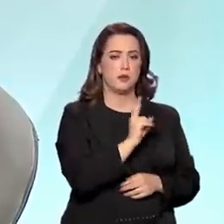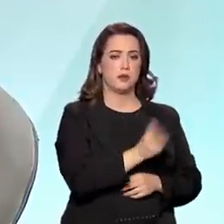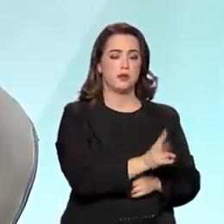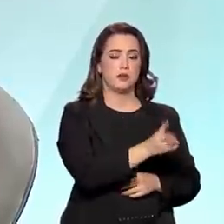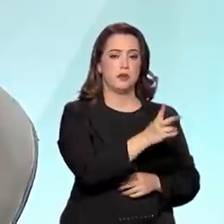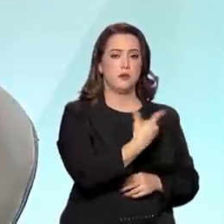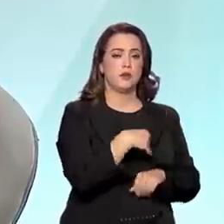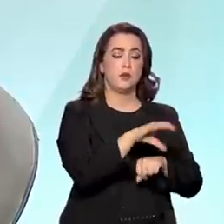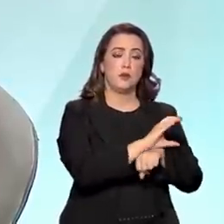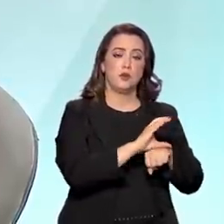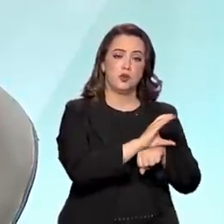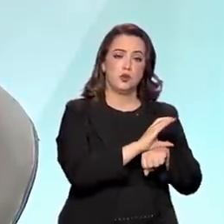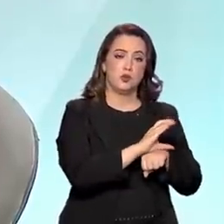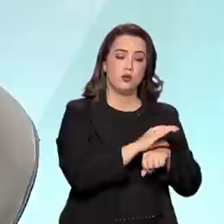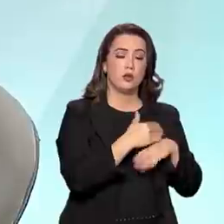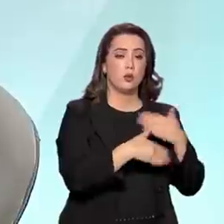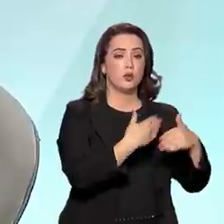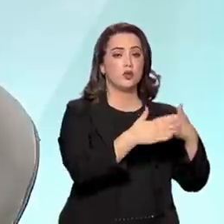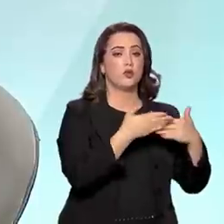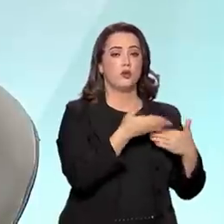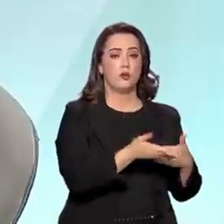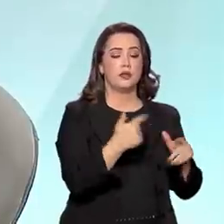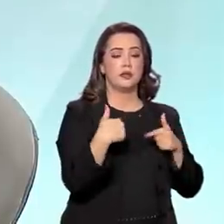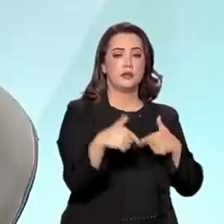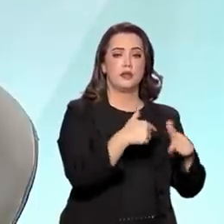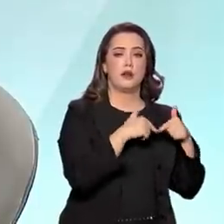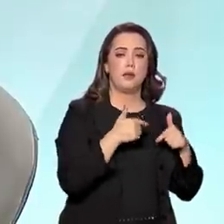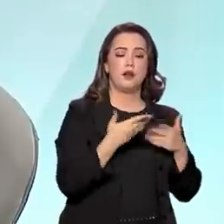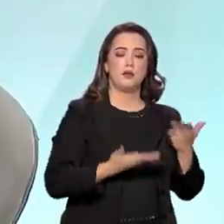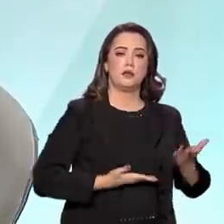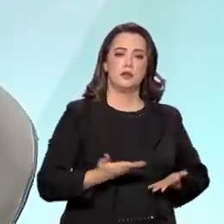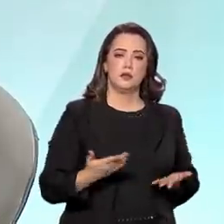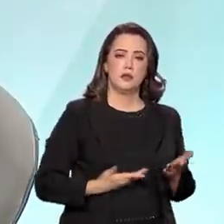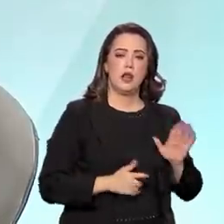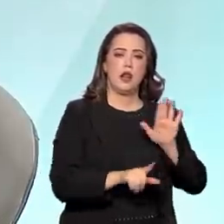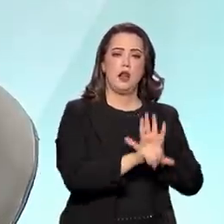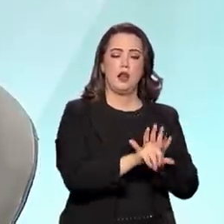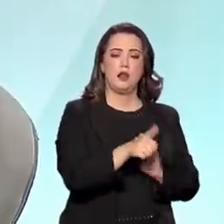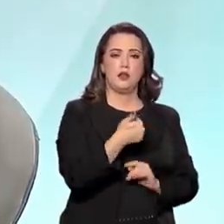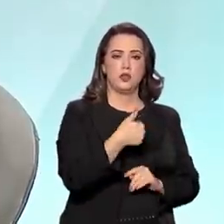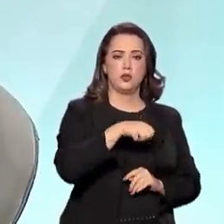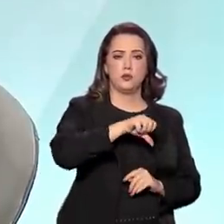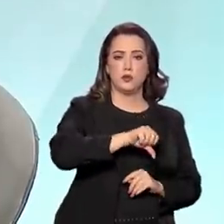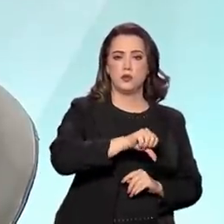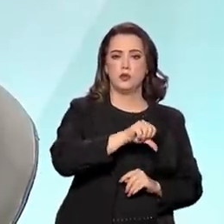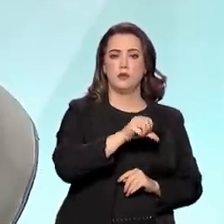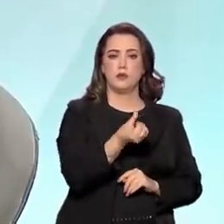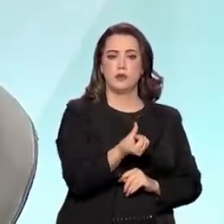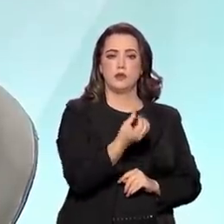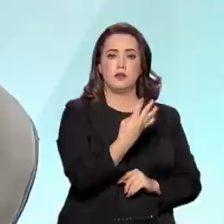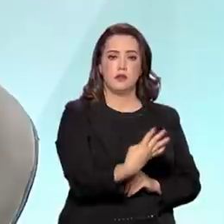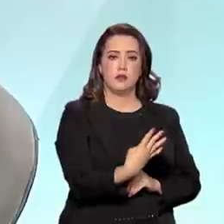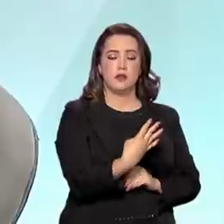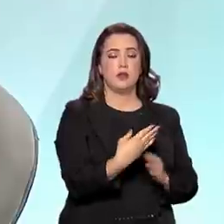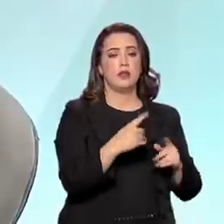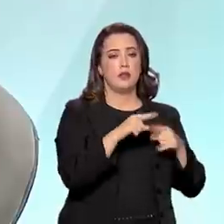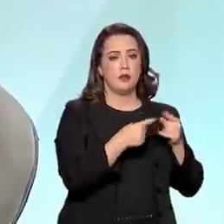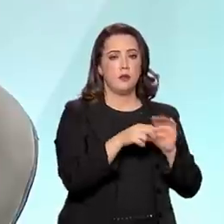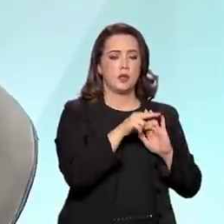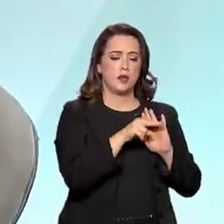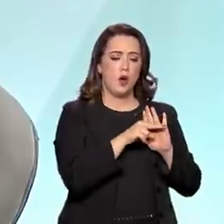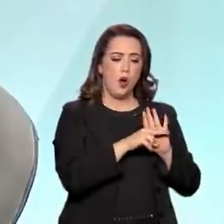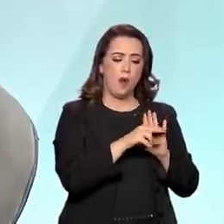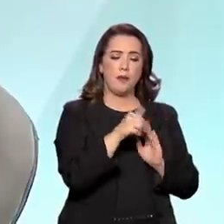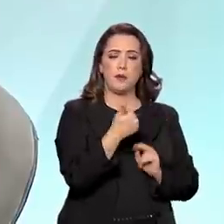a constituição Manteve isso aí e eu tô que a lei de 64 o regulamento 66 e tem um dias até hoje